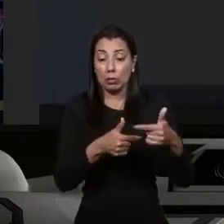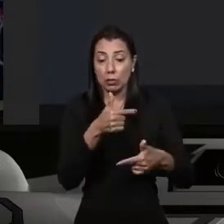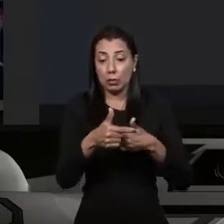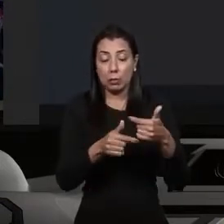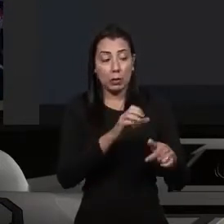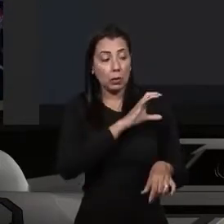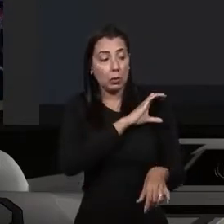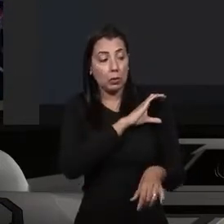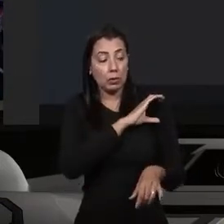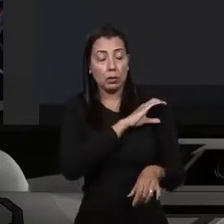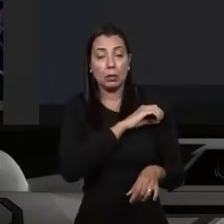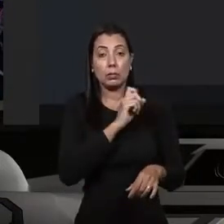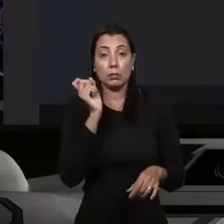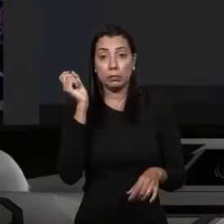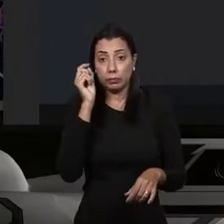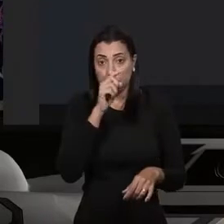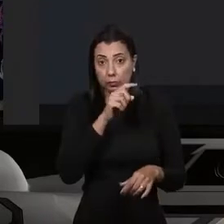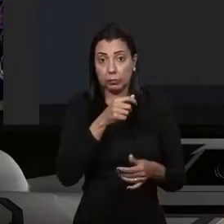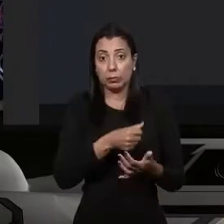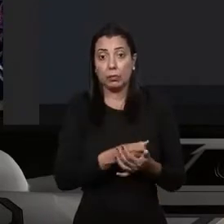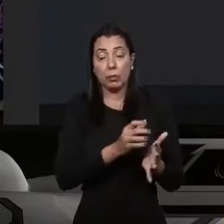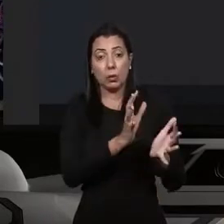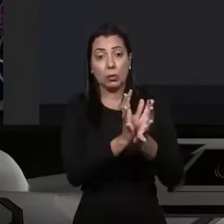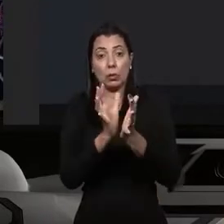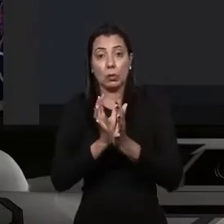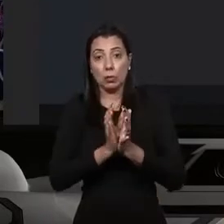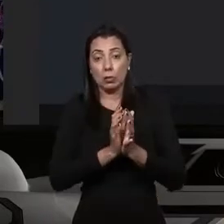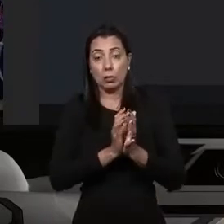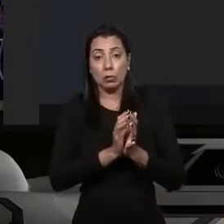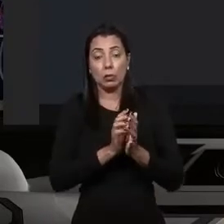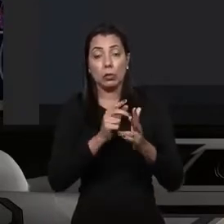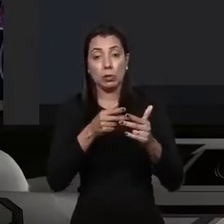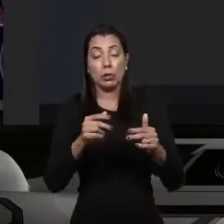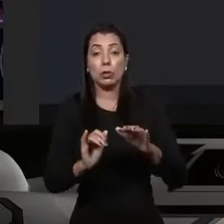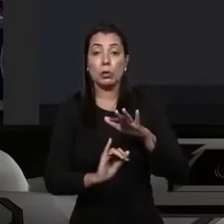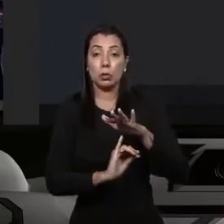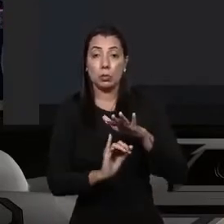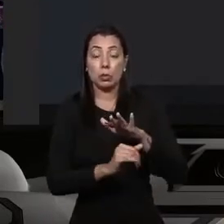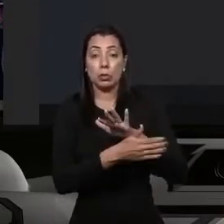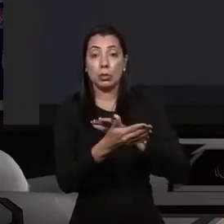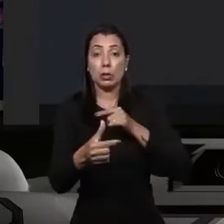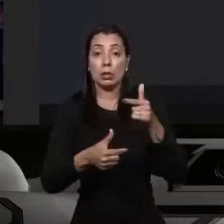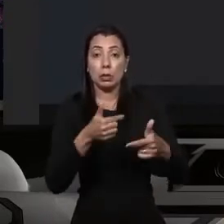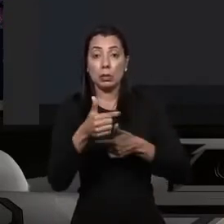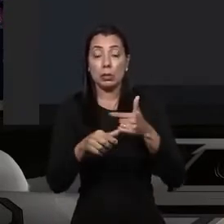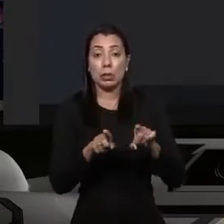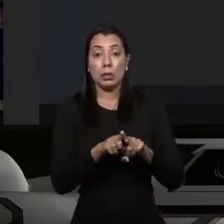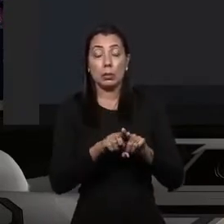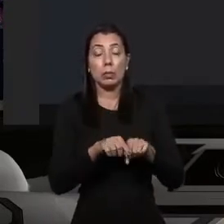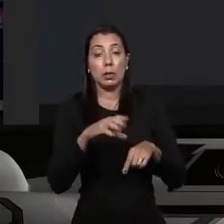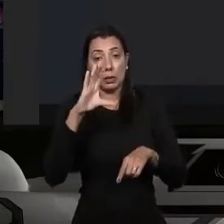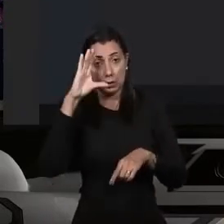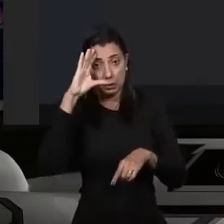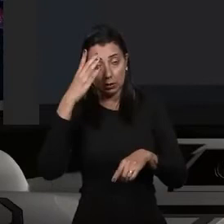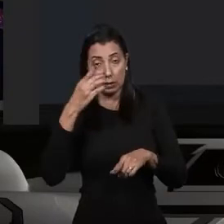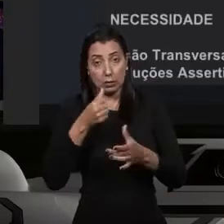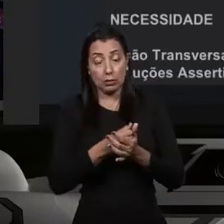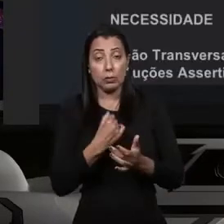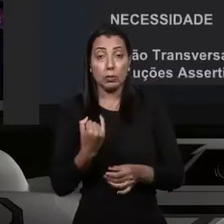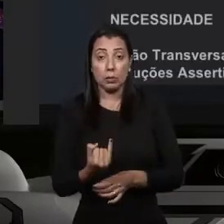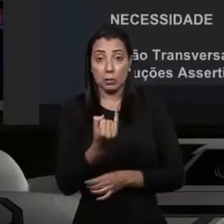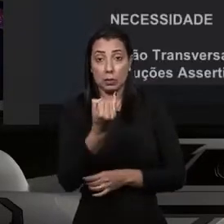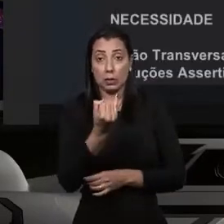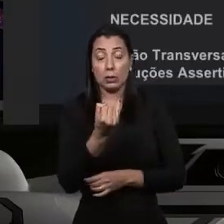coordenação complexa, de conjuntos de atores institucionais, e a gente trabalha também com ritos decisórios de grande relevância e